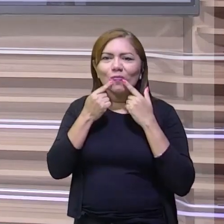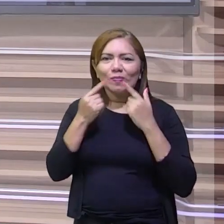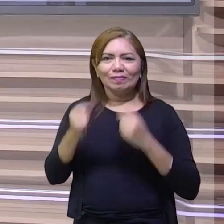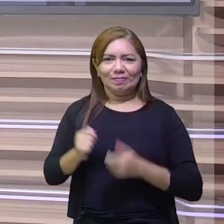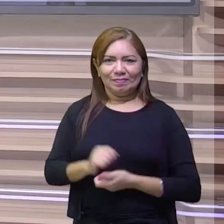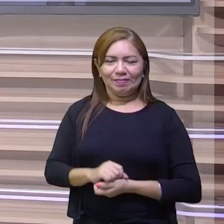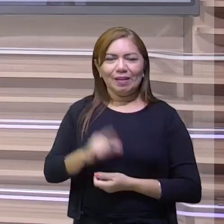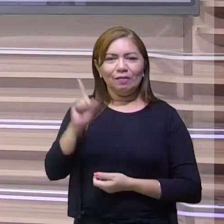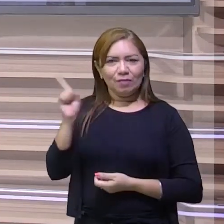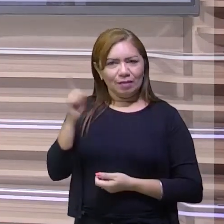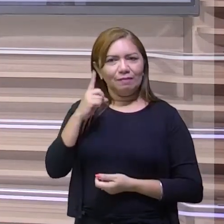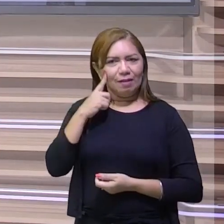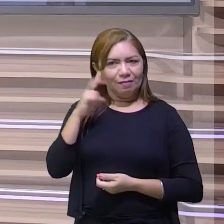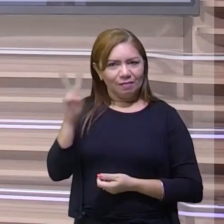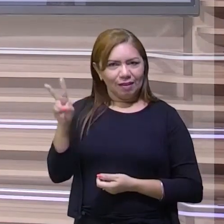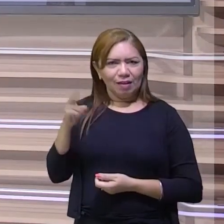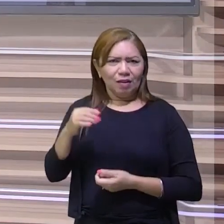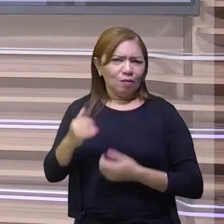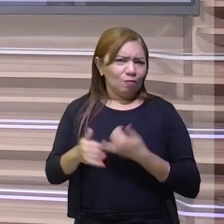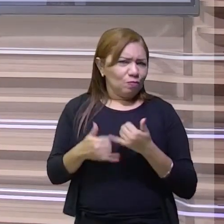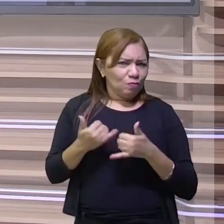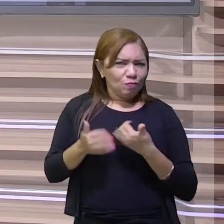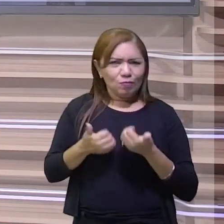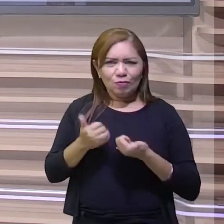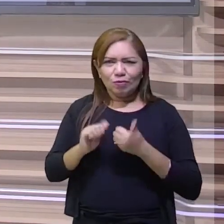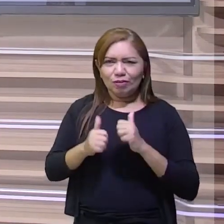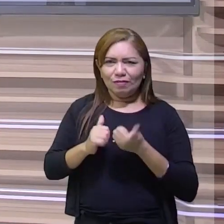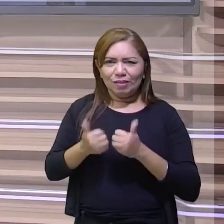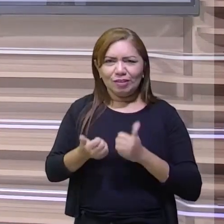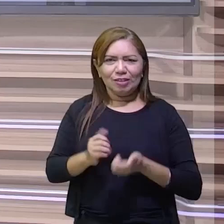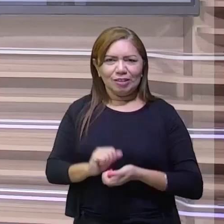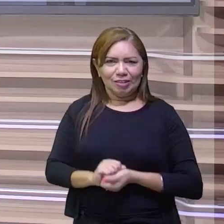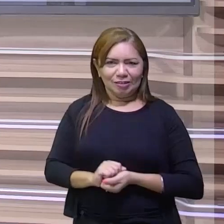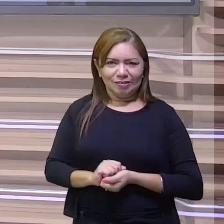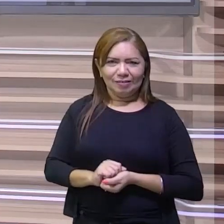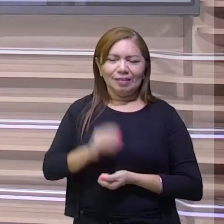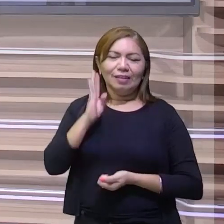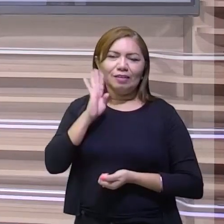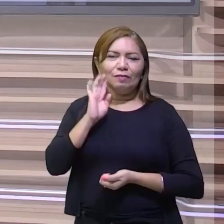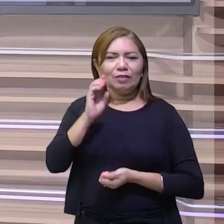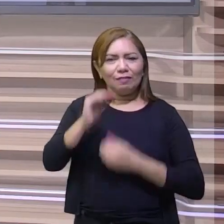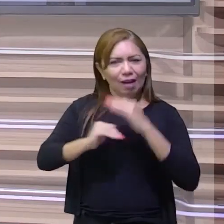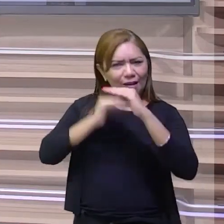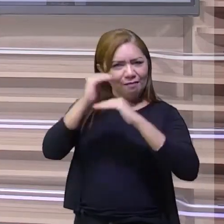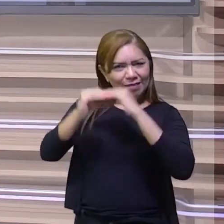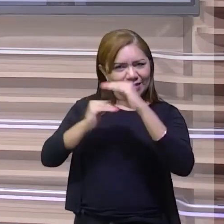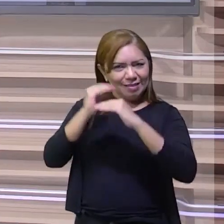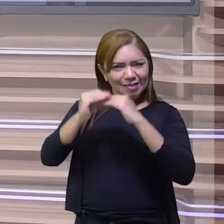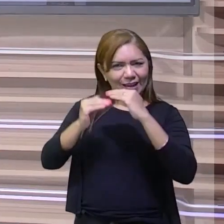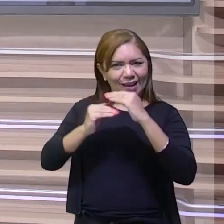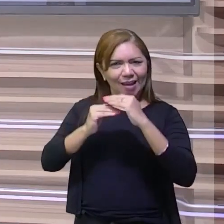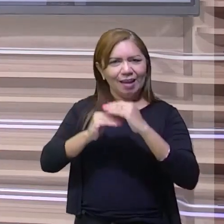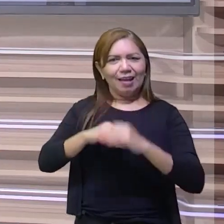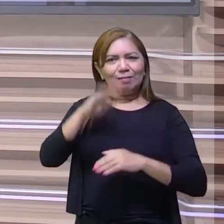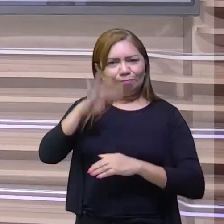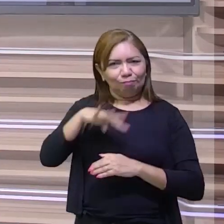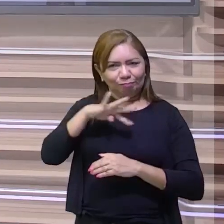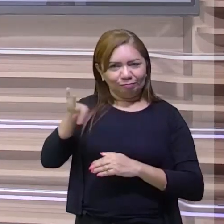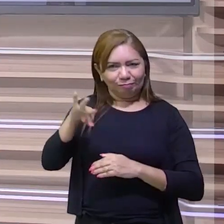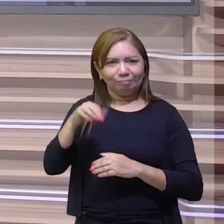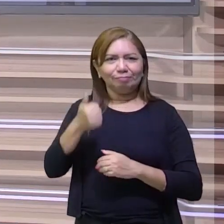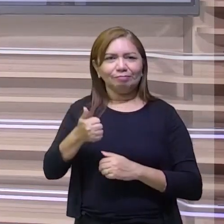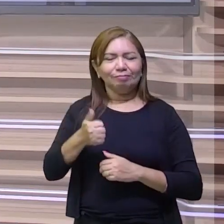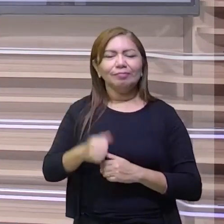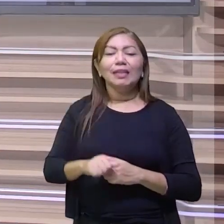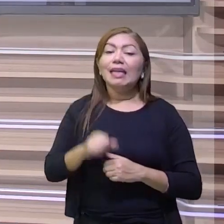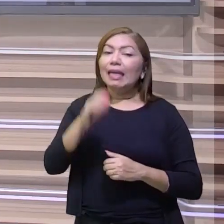divertida, através dessa leitura, conseguir avançar em conceitos de aritmética. É um livro que está gratuito para download